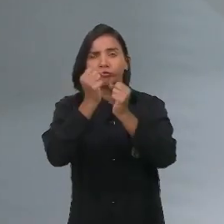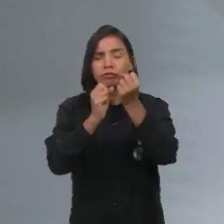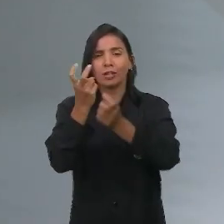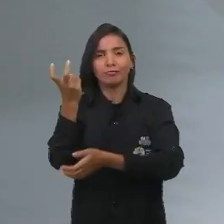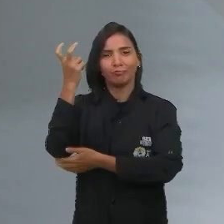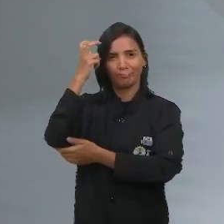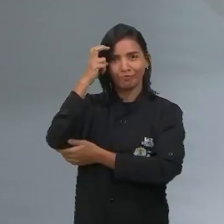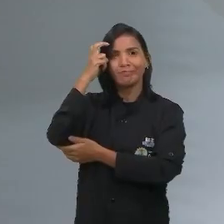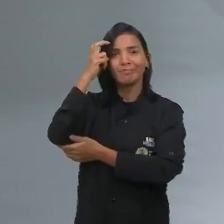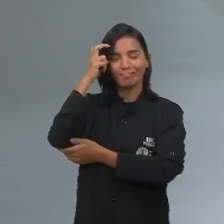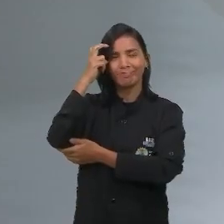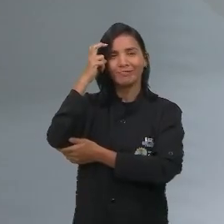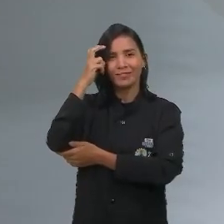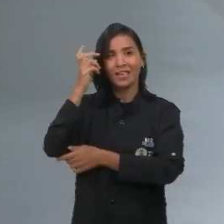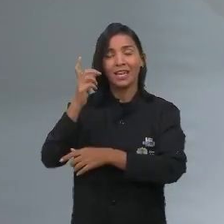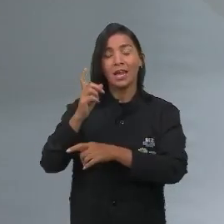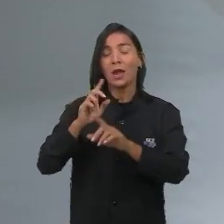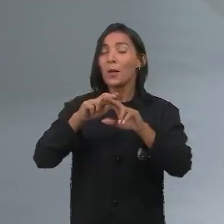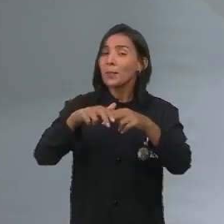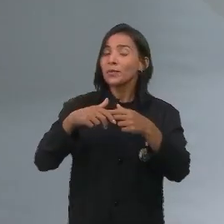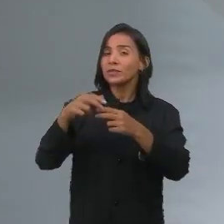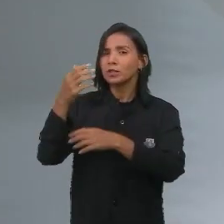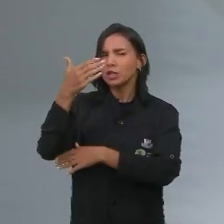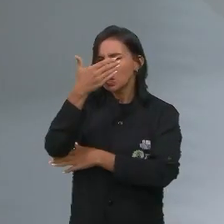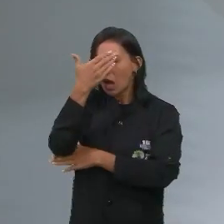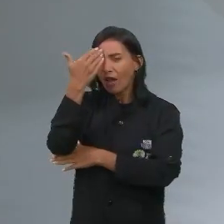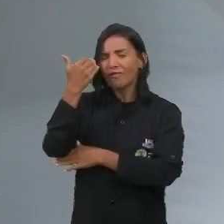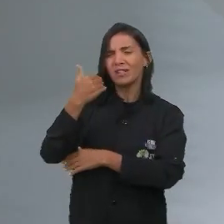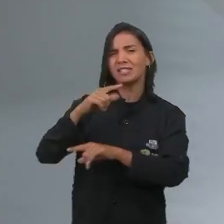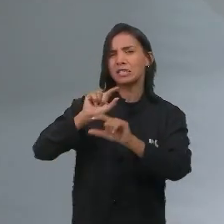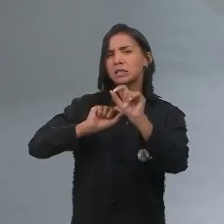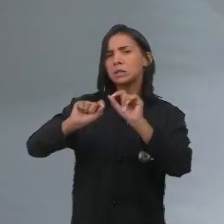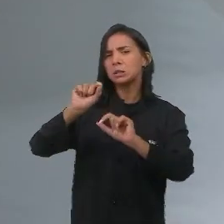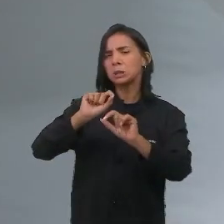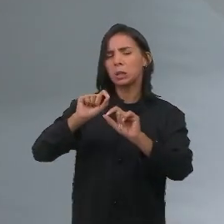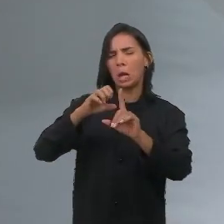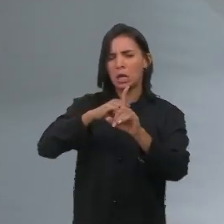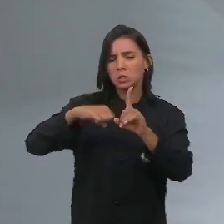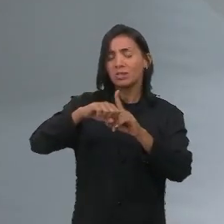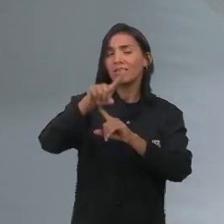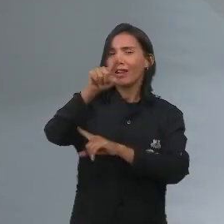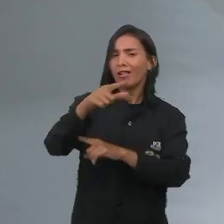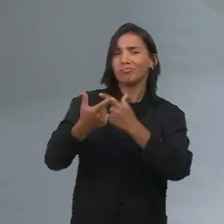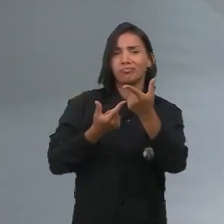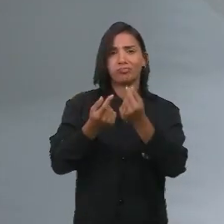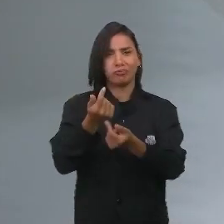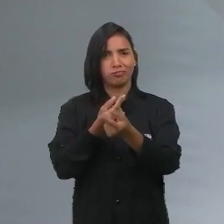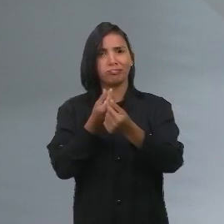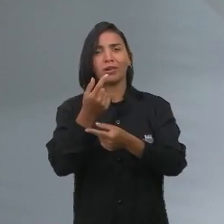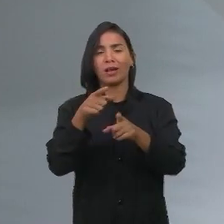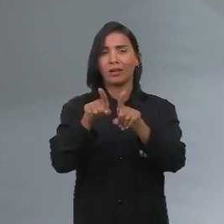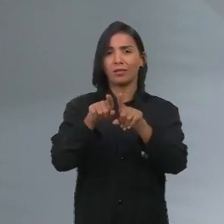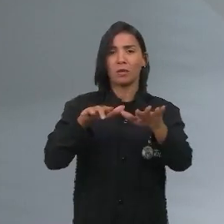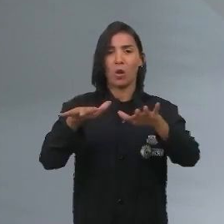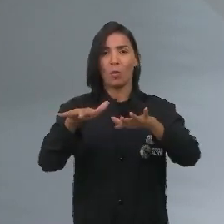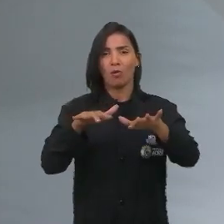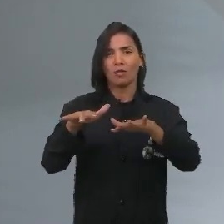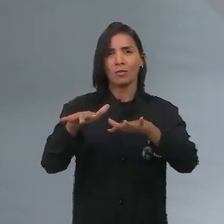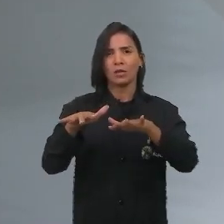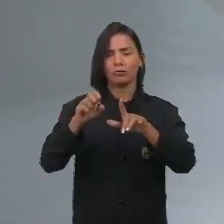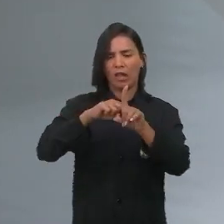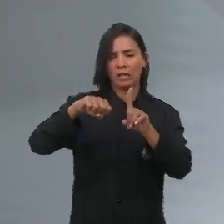E aí é que nós não podemos esquecer que nós vivemos em uma sociedade capitalista. A sociedade